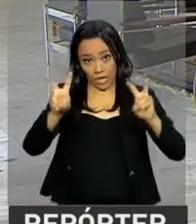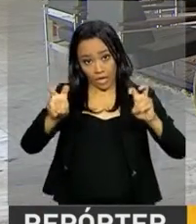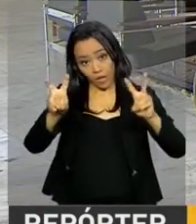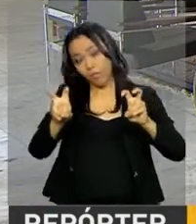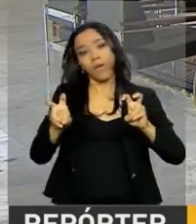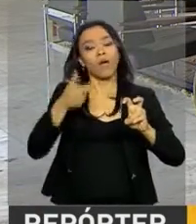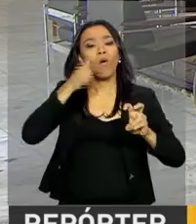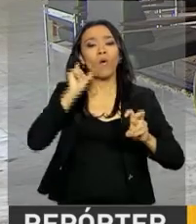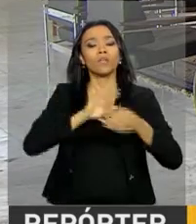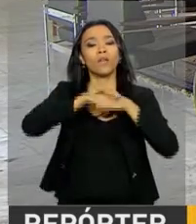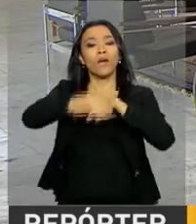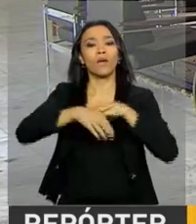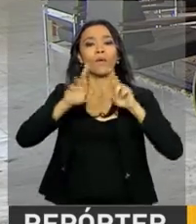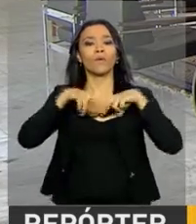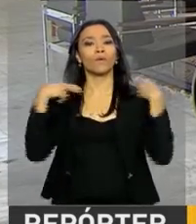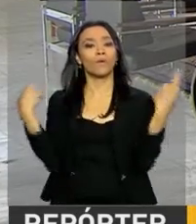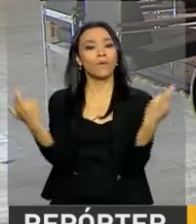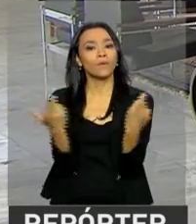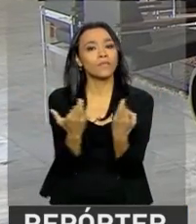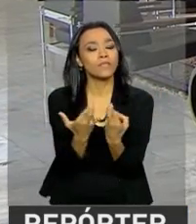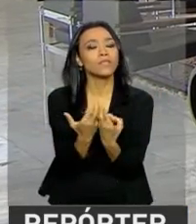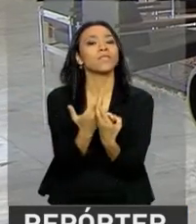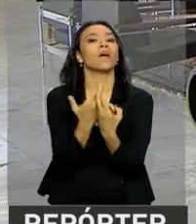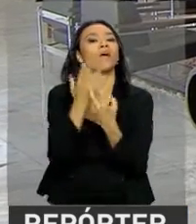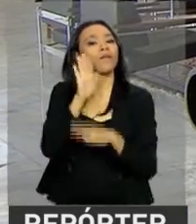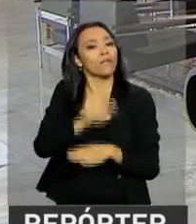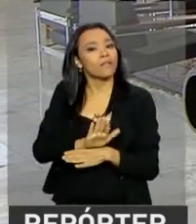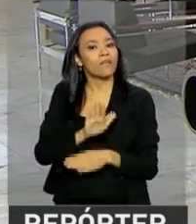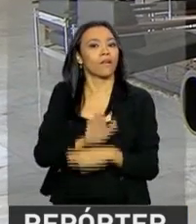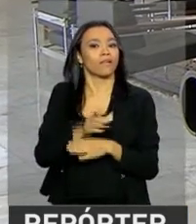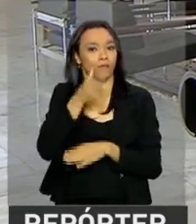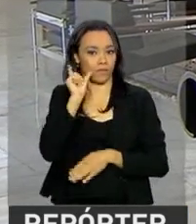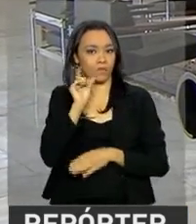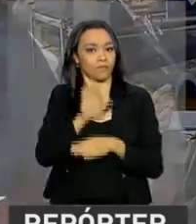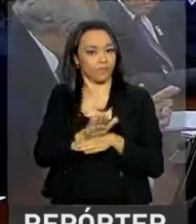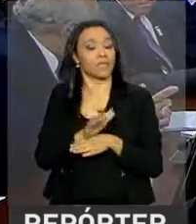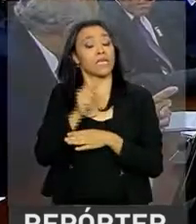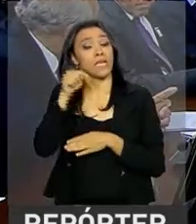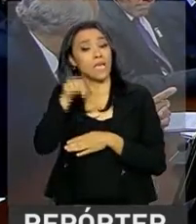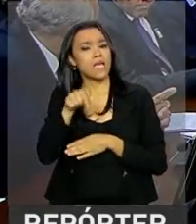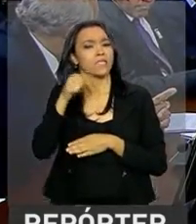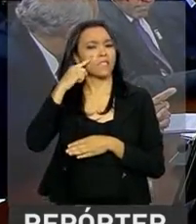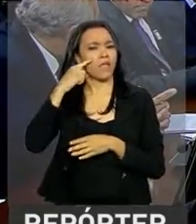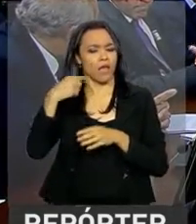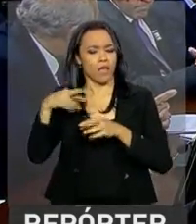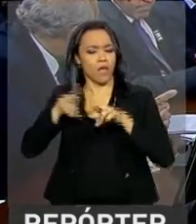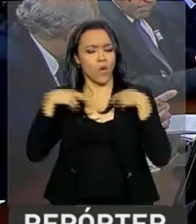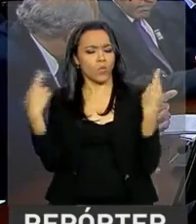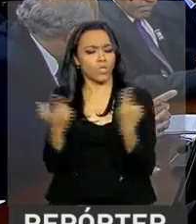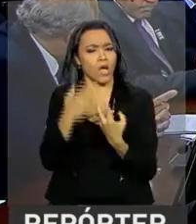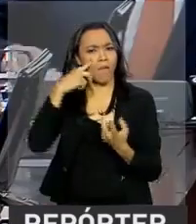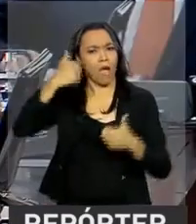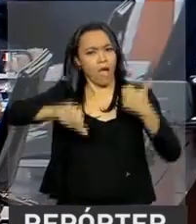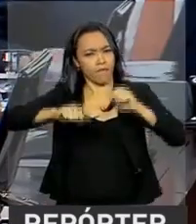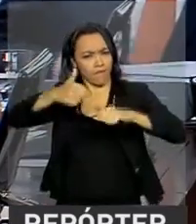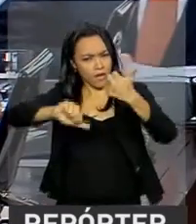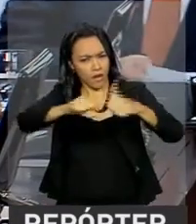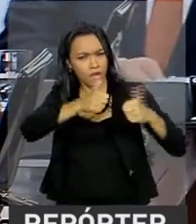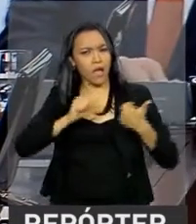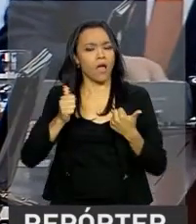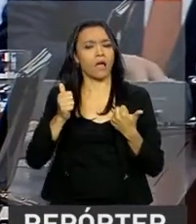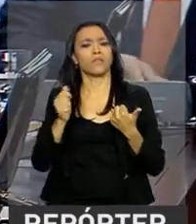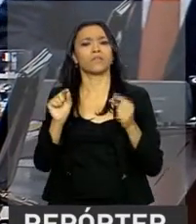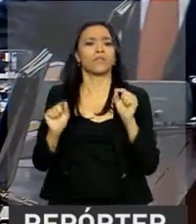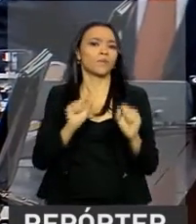aconteceu aqui no palácio do planalto na tarde de ontem essa reunião também serviu para avaliar o estágio andamento das medidas que vêm sendo